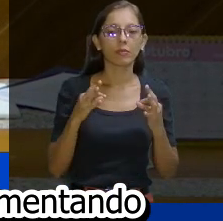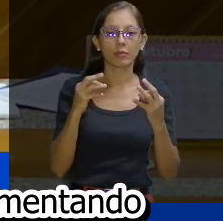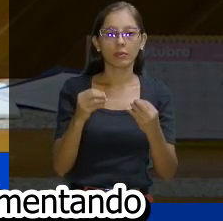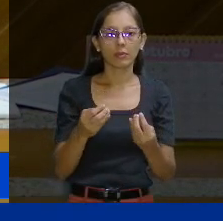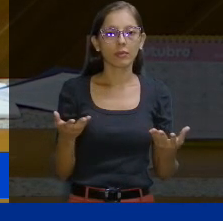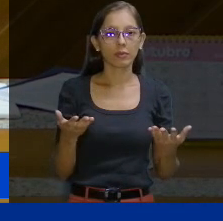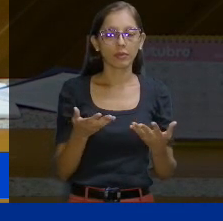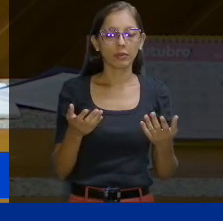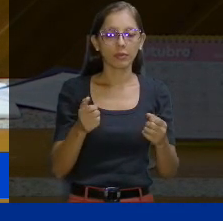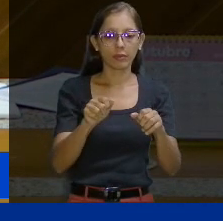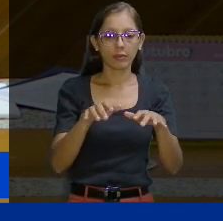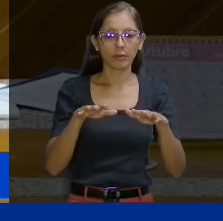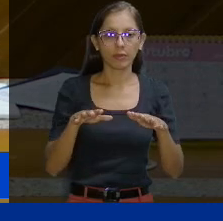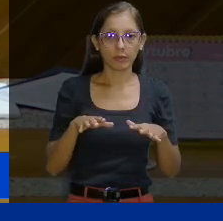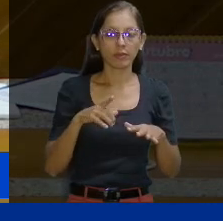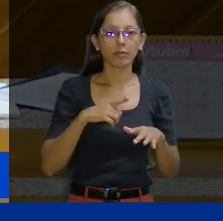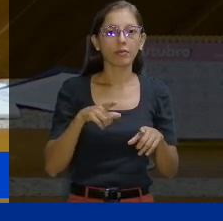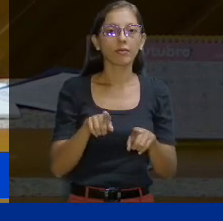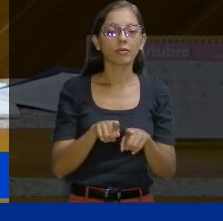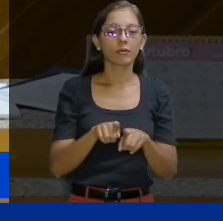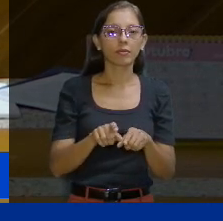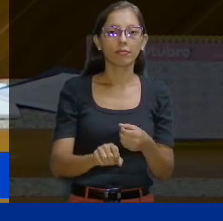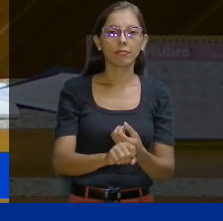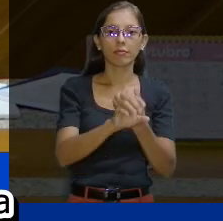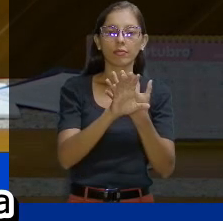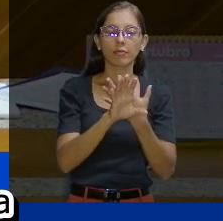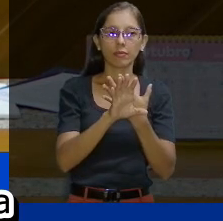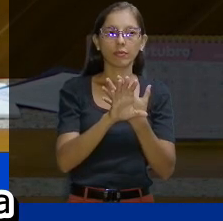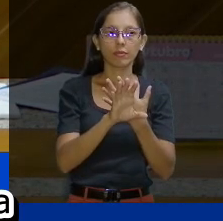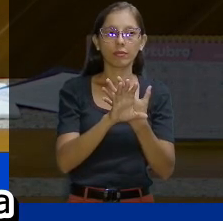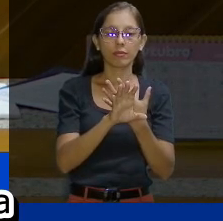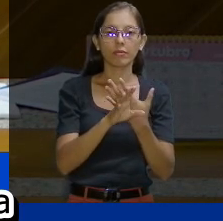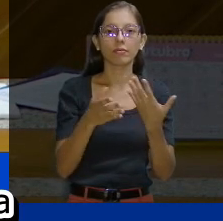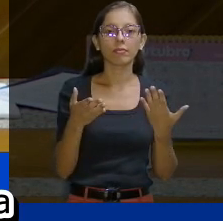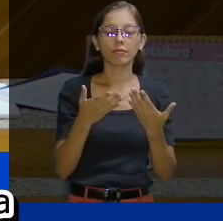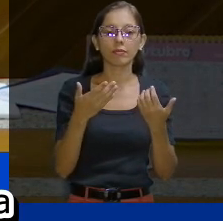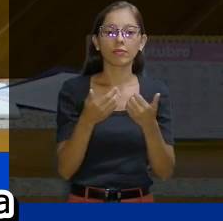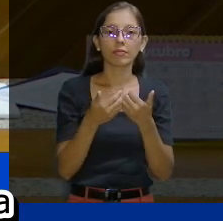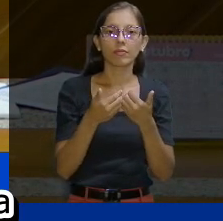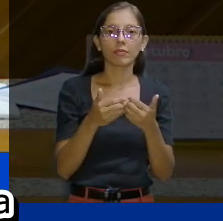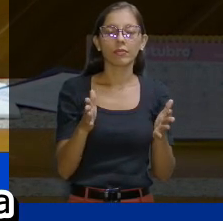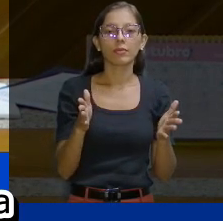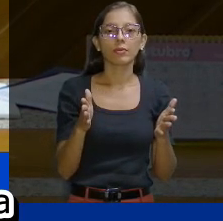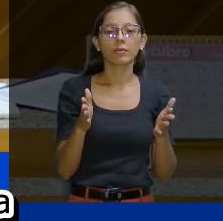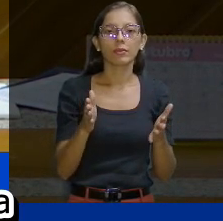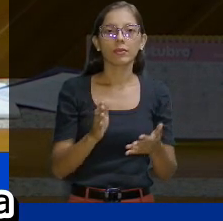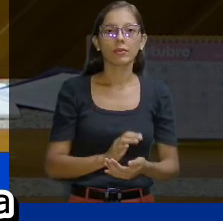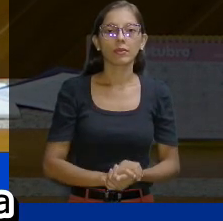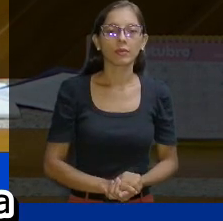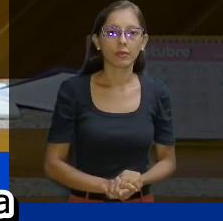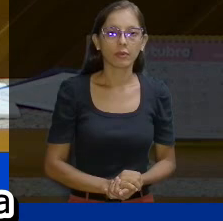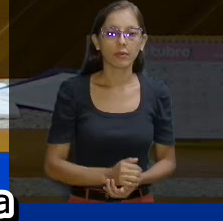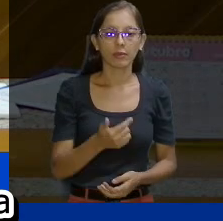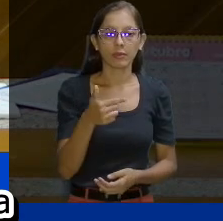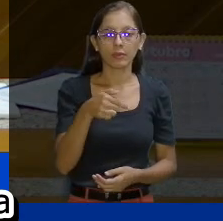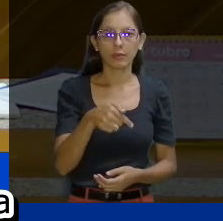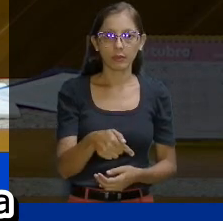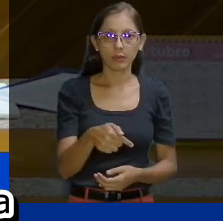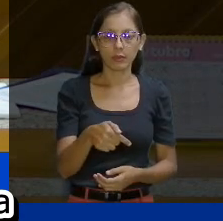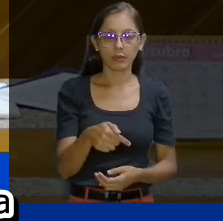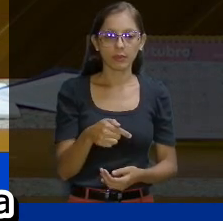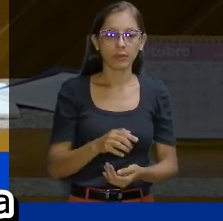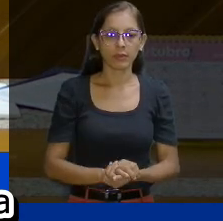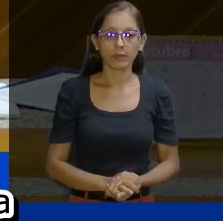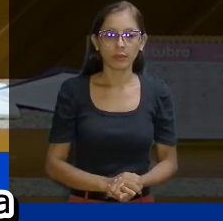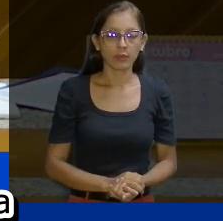nesse plenário e que nos acompanham pelas redes sociais. 28ª sessão Eu administrativa declaro ordinária. aberta a 27ª sessão administrativa ordinária,